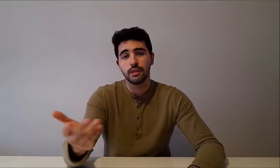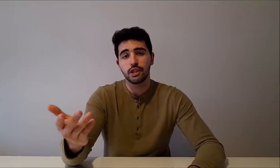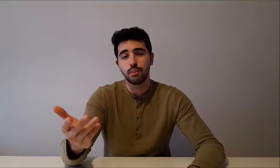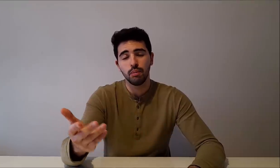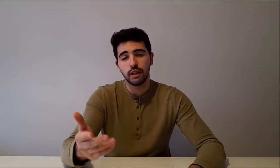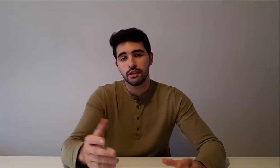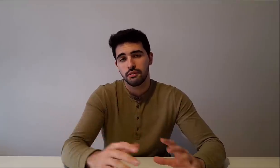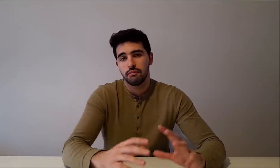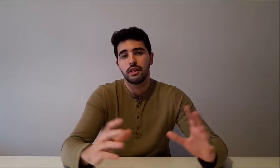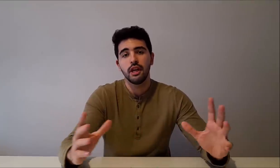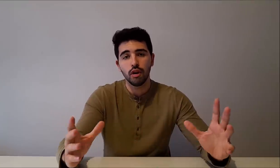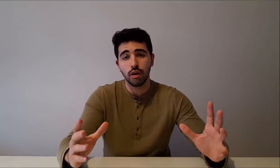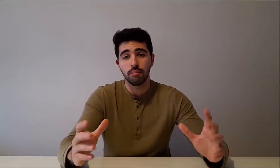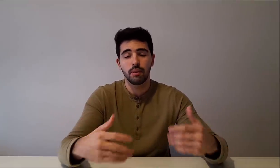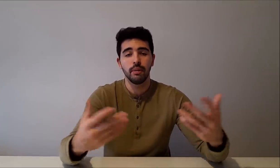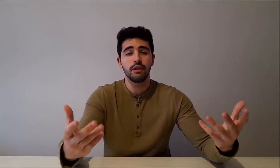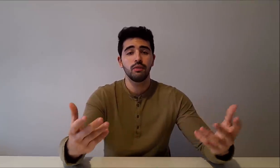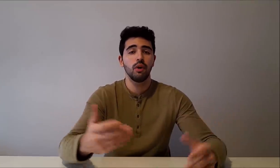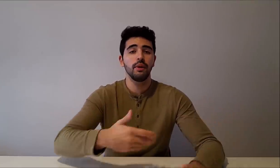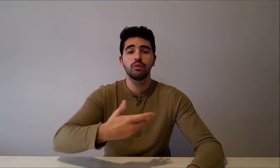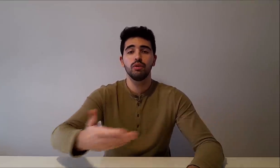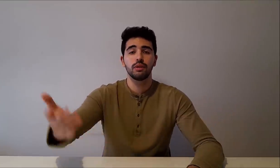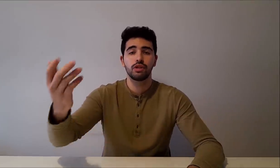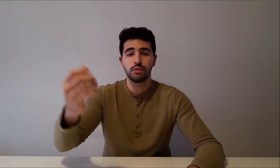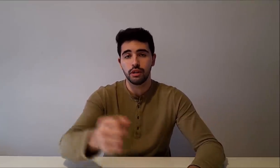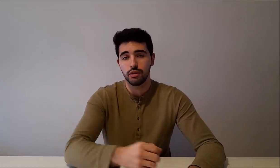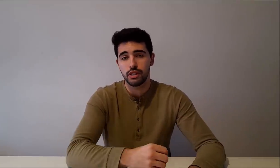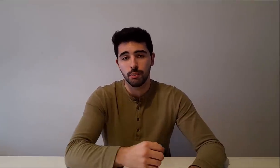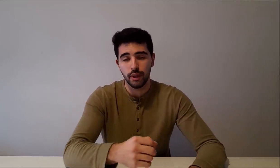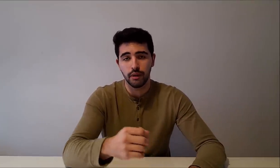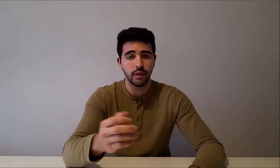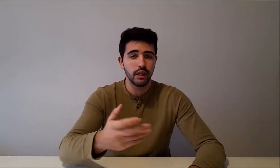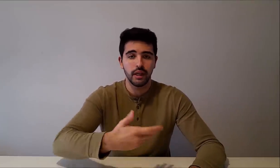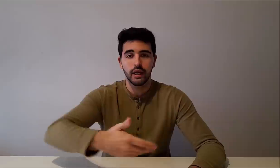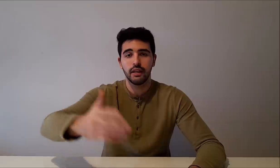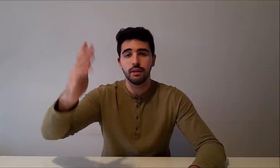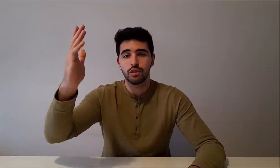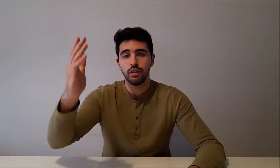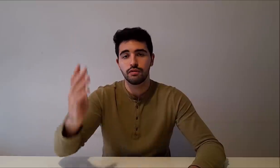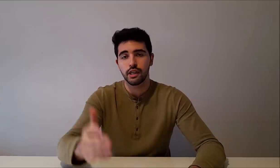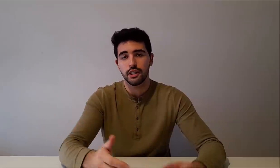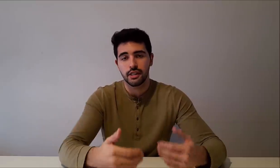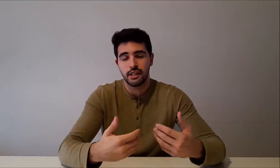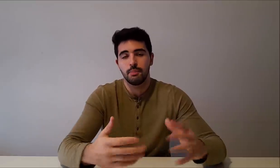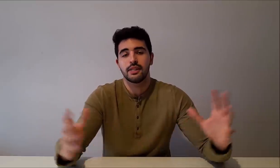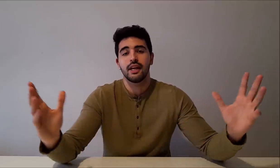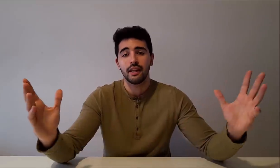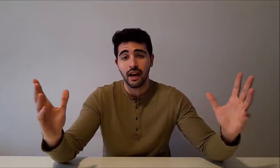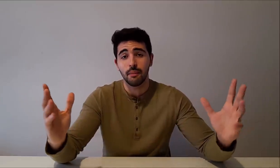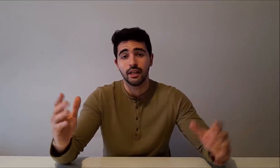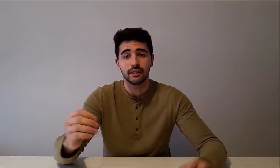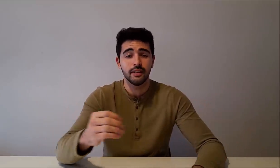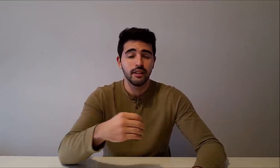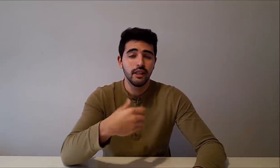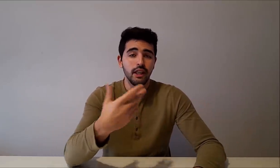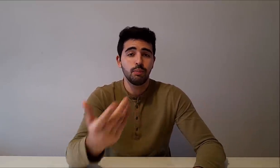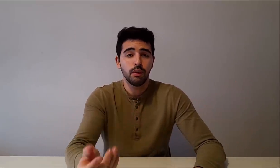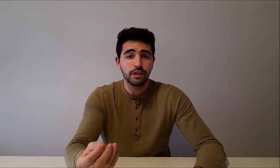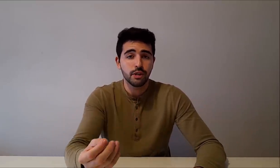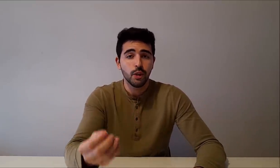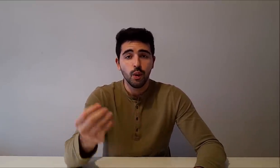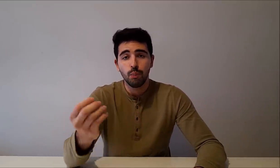pública em despesas públicas seria enorme primeiro o aumento do número de subsídios de desemprego e rendimentos universais que se ia passar a dar a Malta